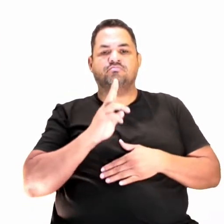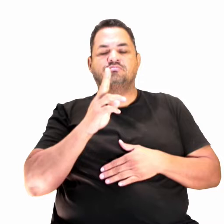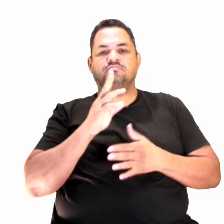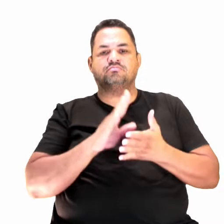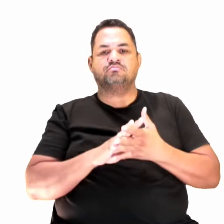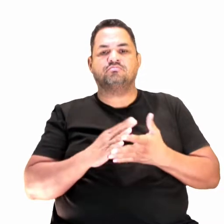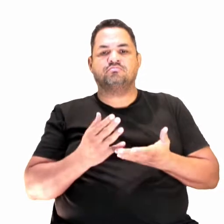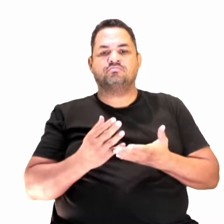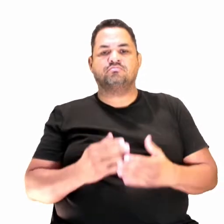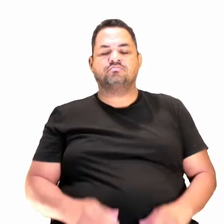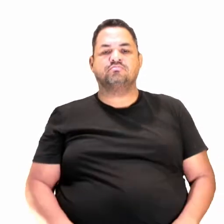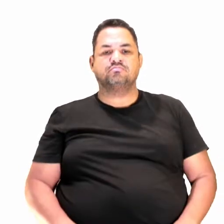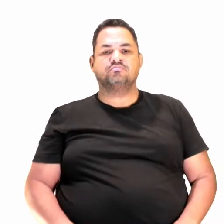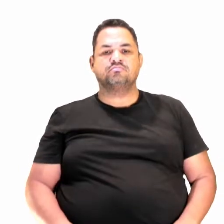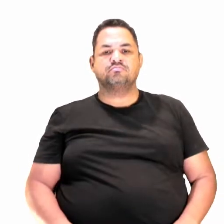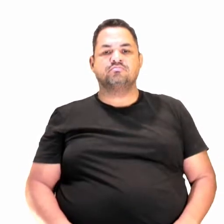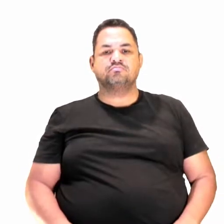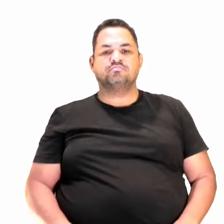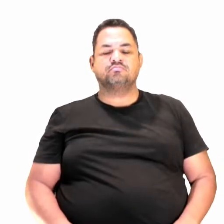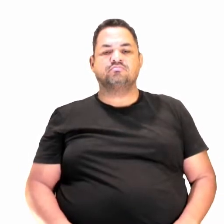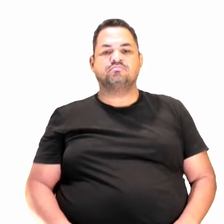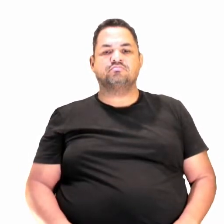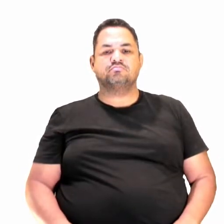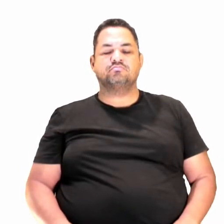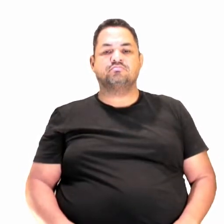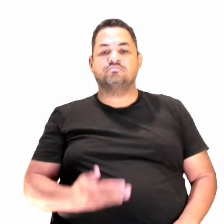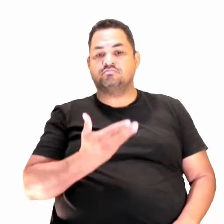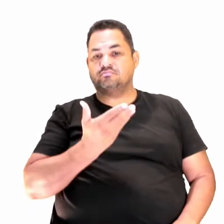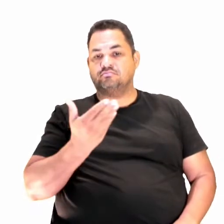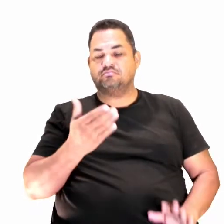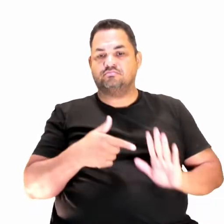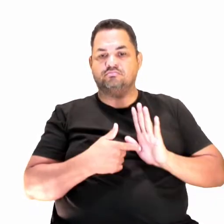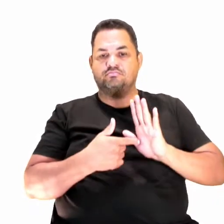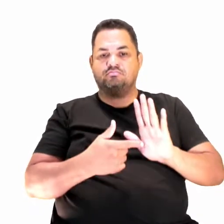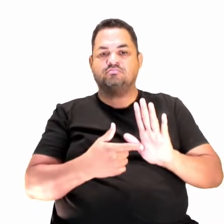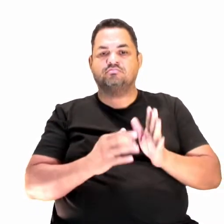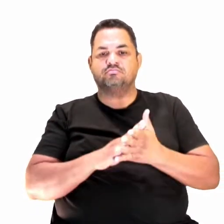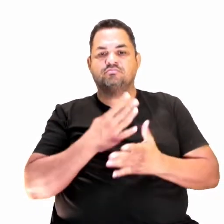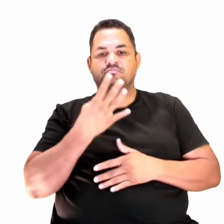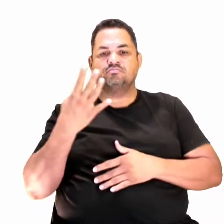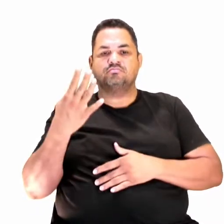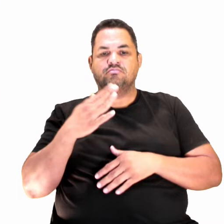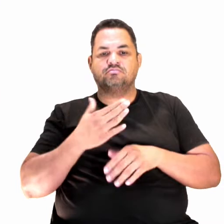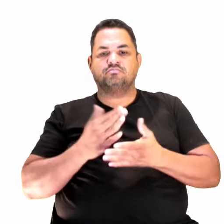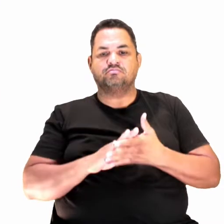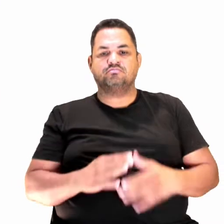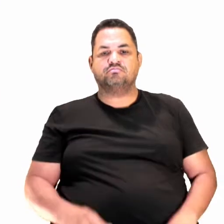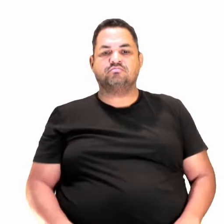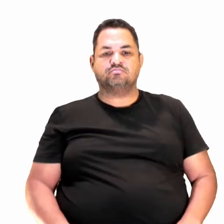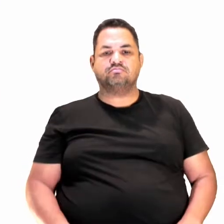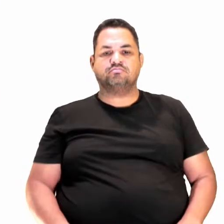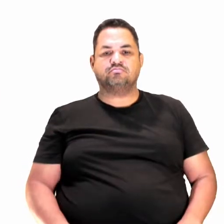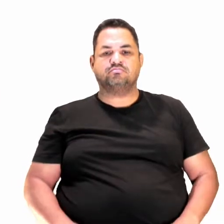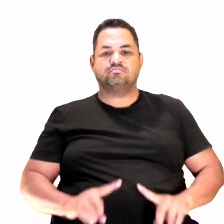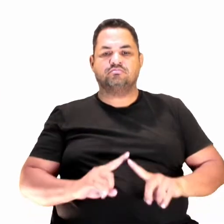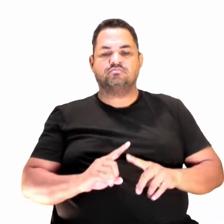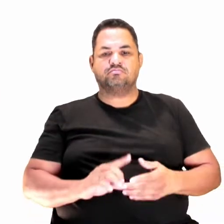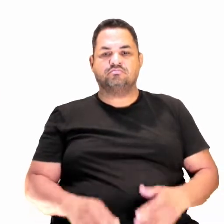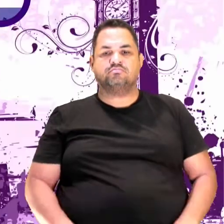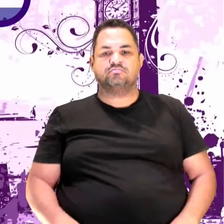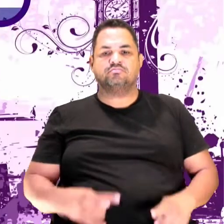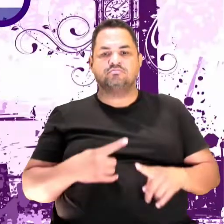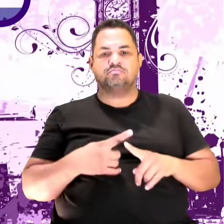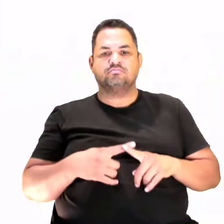com a questão dos modal verbs. E vamos apresentar mais 4 para vocês. No caso, 4 não, mais 3.